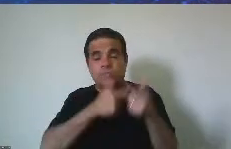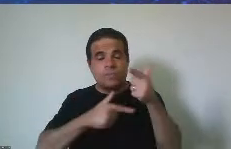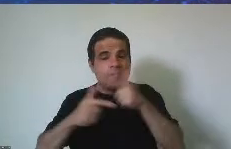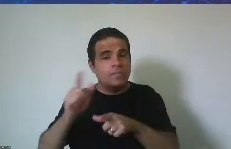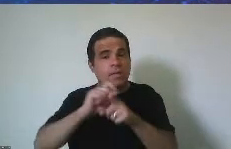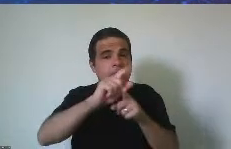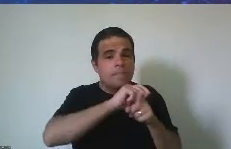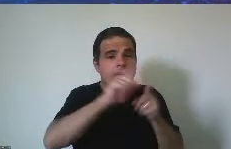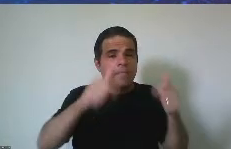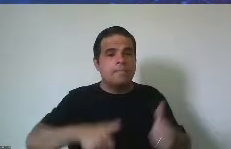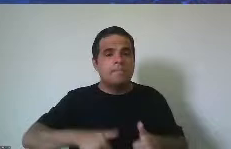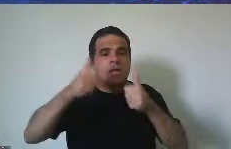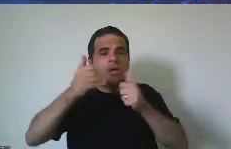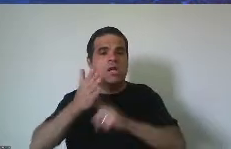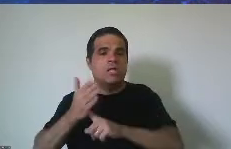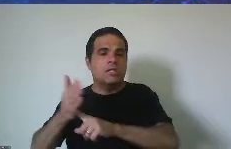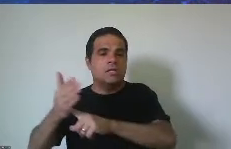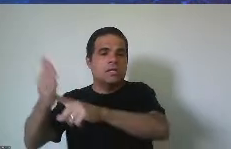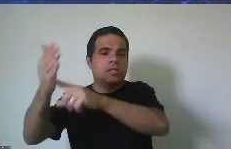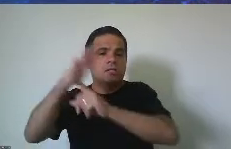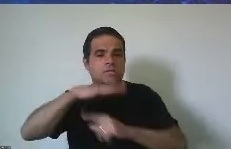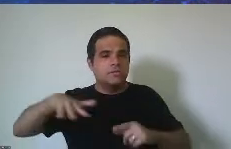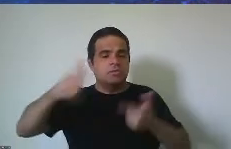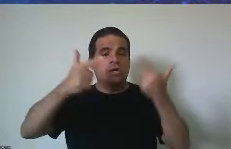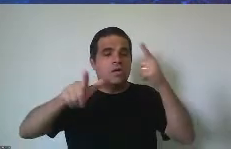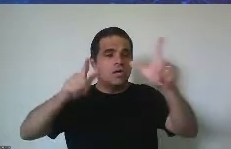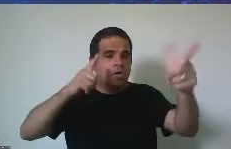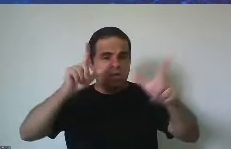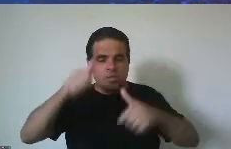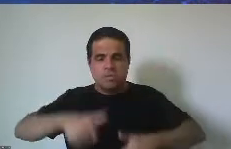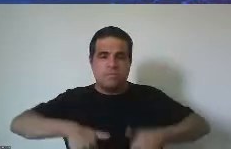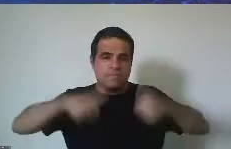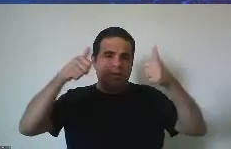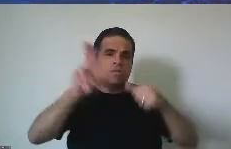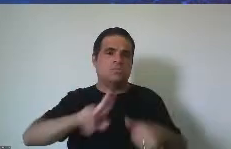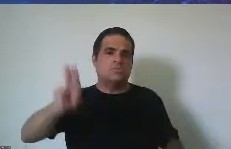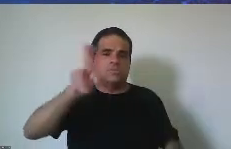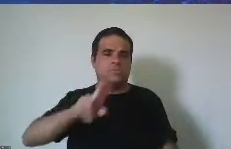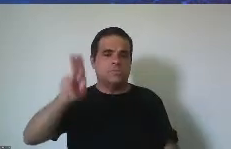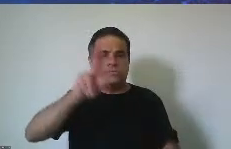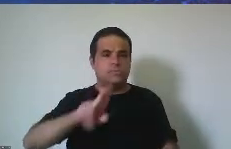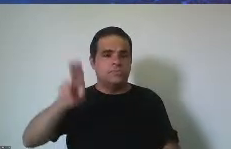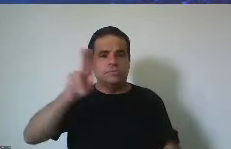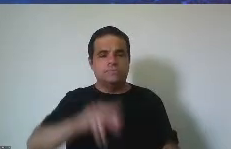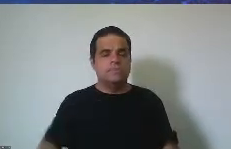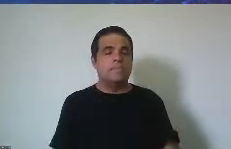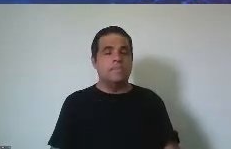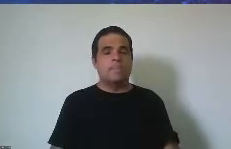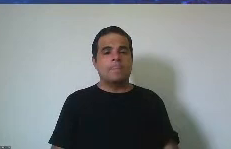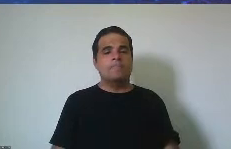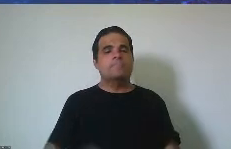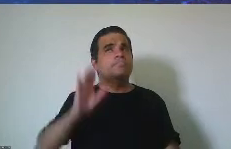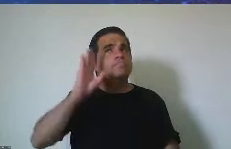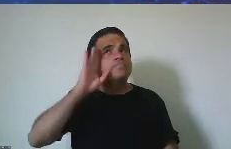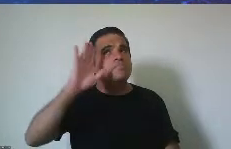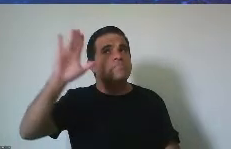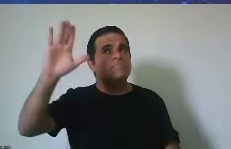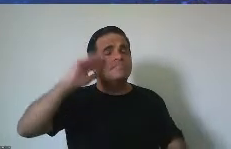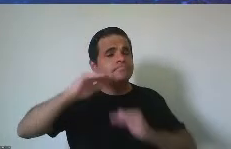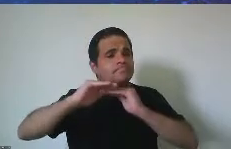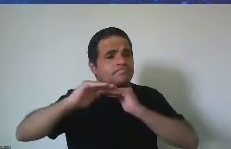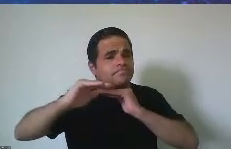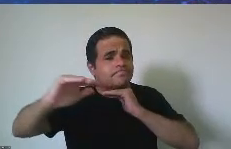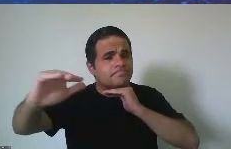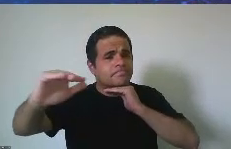as melhores Tecnologias para os melhores usos E aí nessa linha a gente também atua de